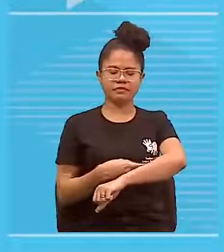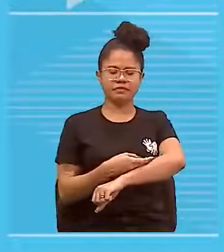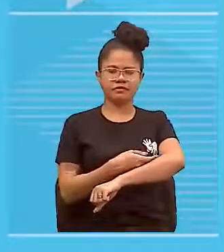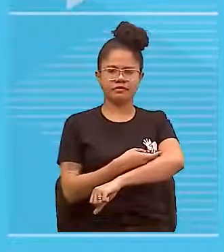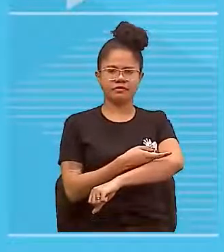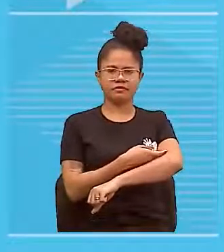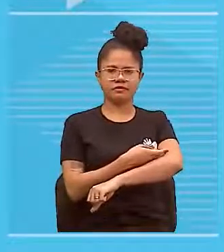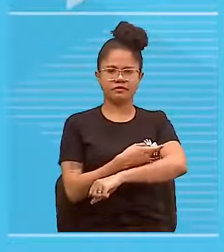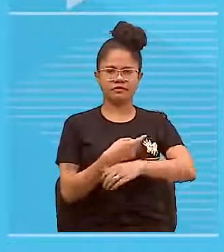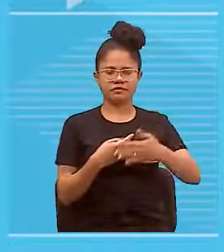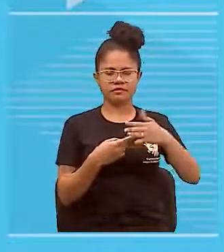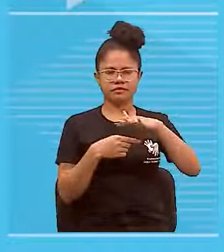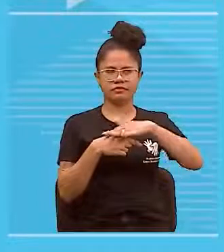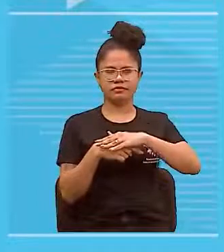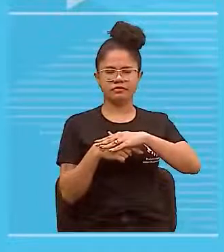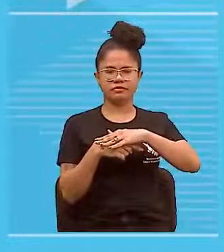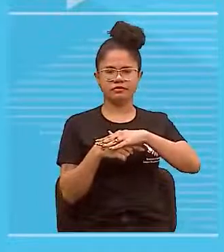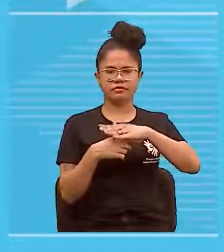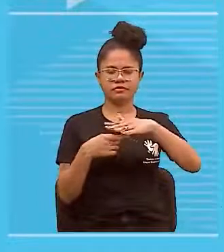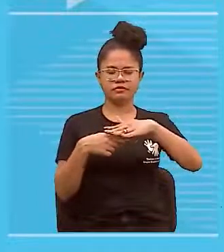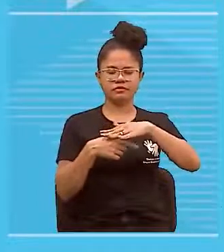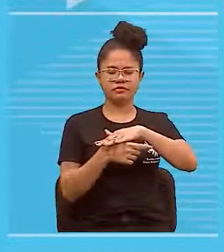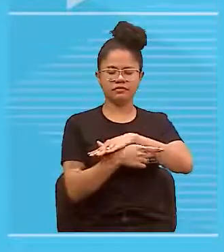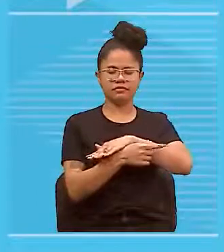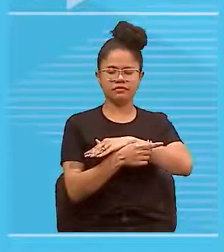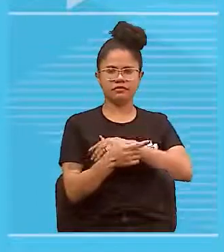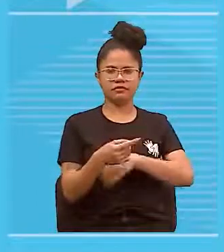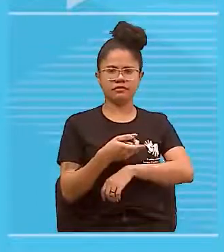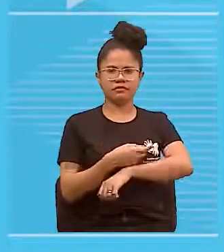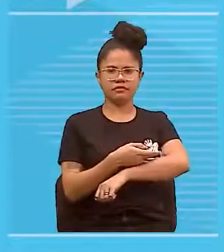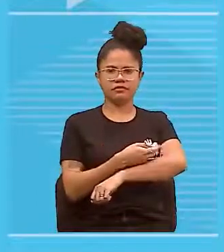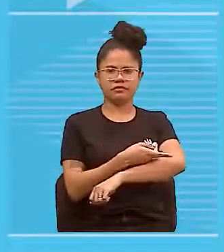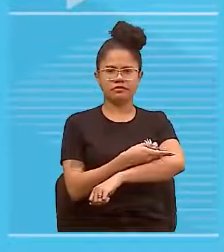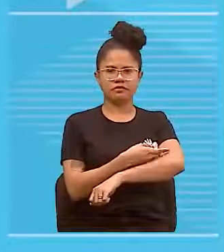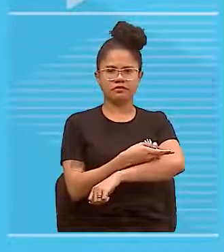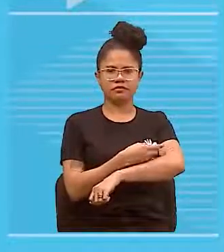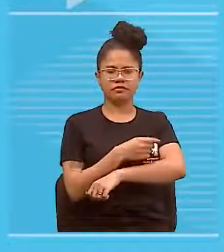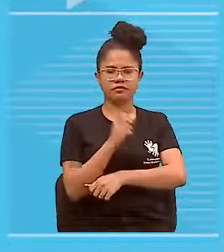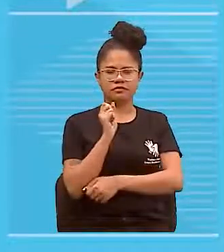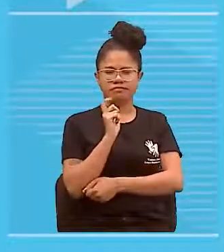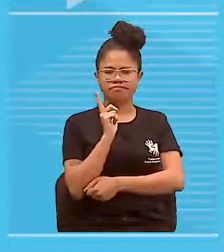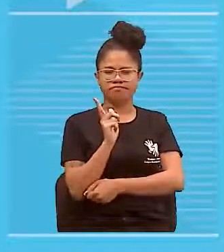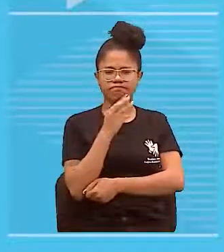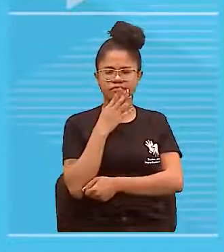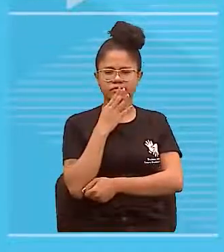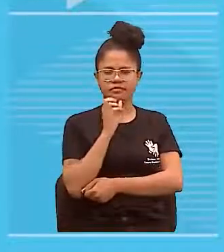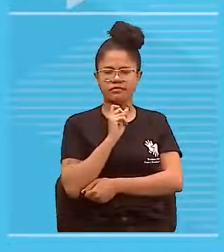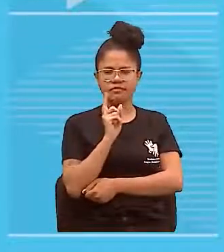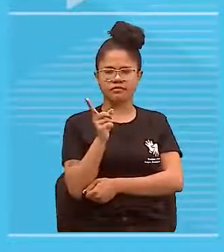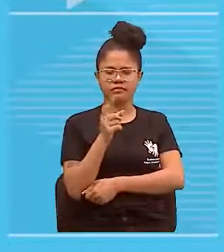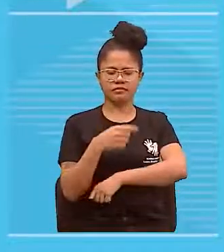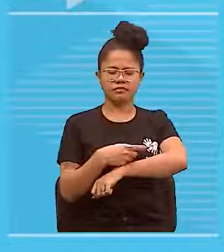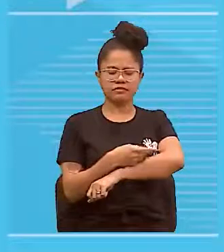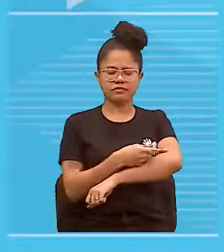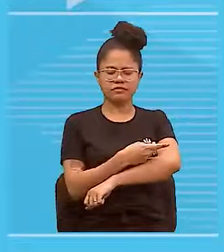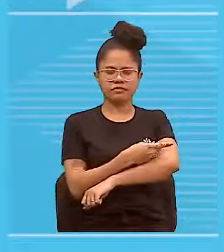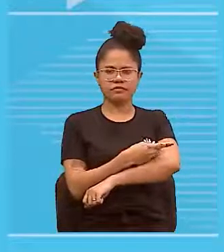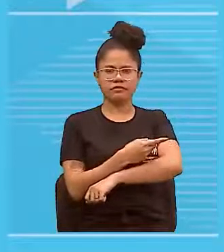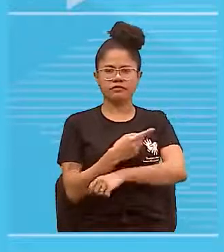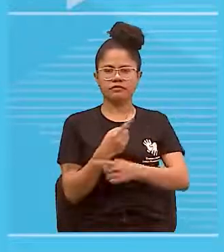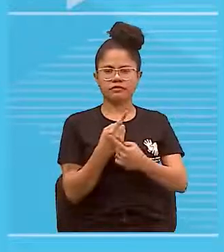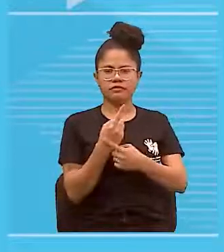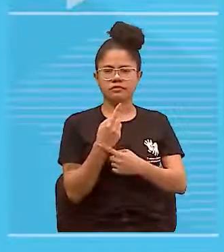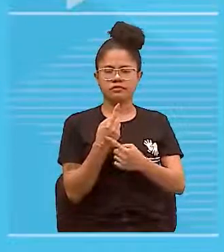das folhas. E ele é um bicho de caatinga. Ele tem o rabinho azul, a coisa mais linda. Outro bicho de